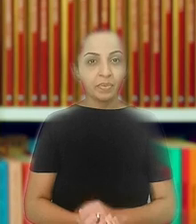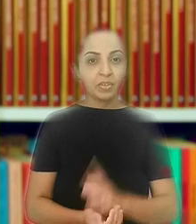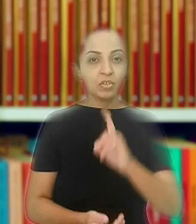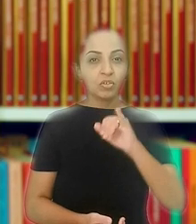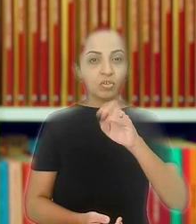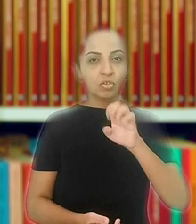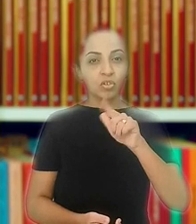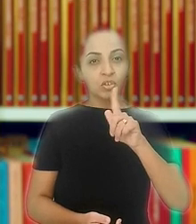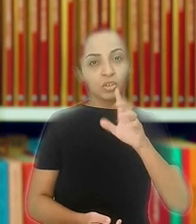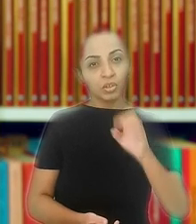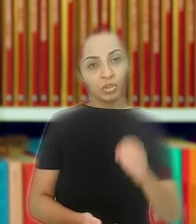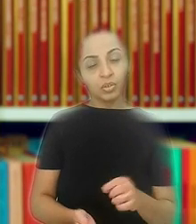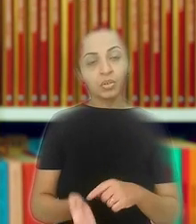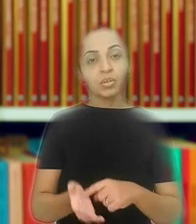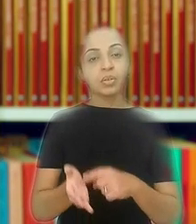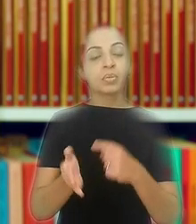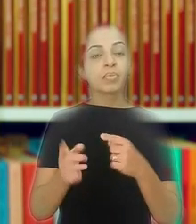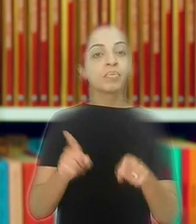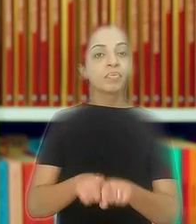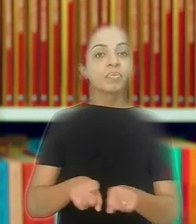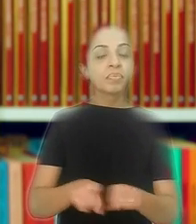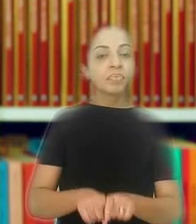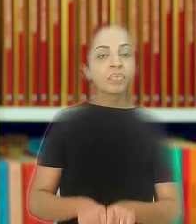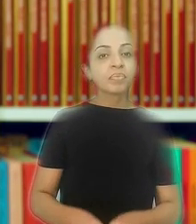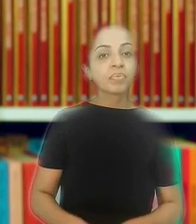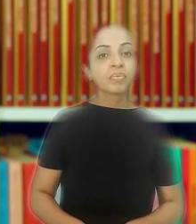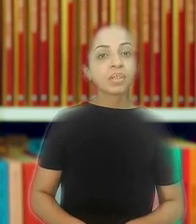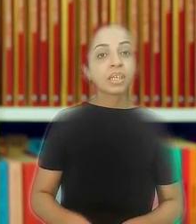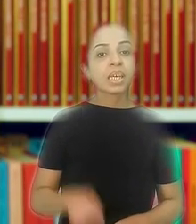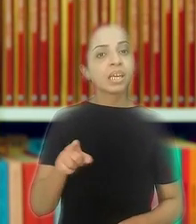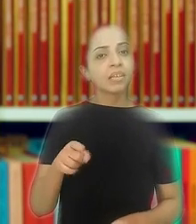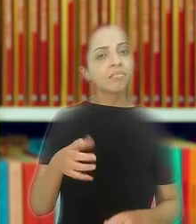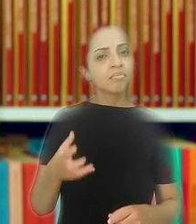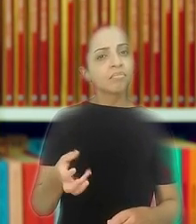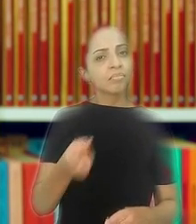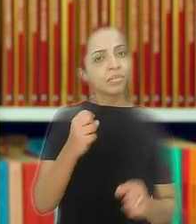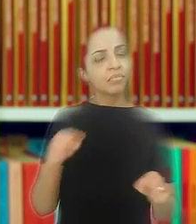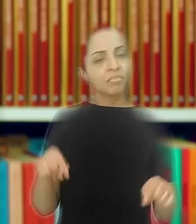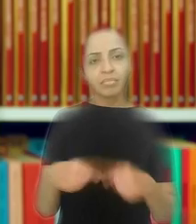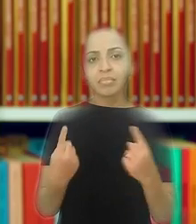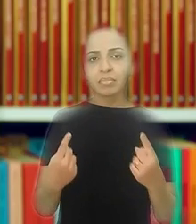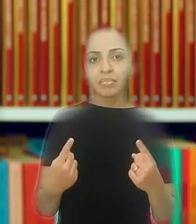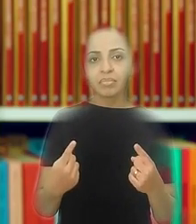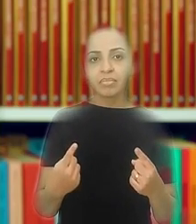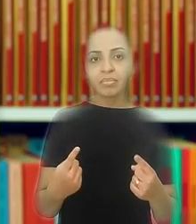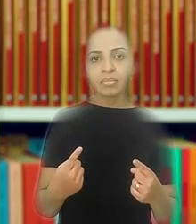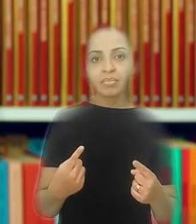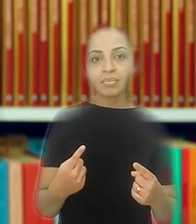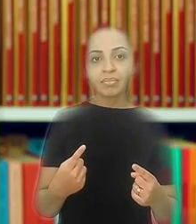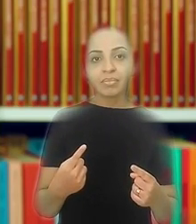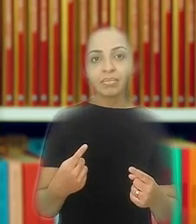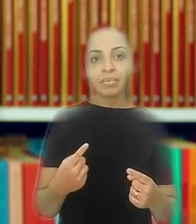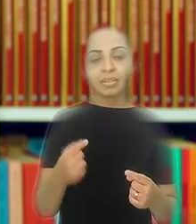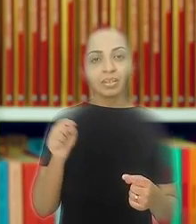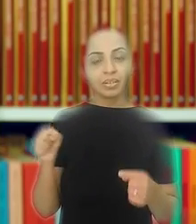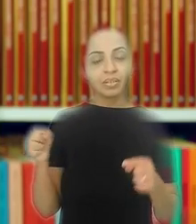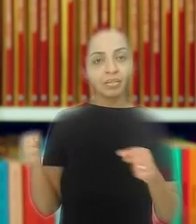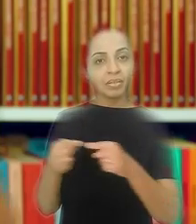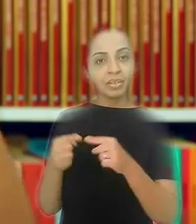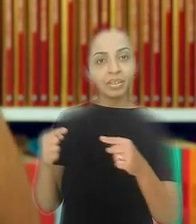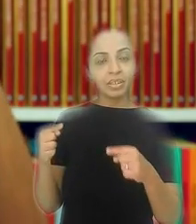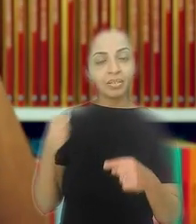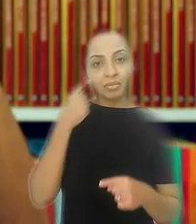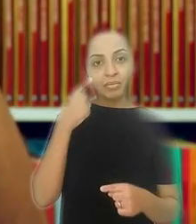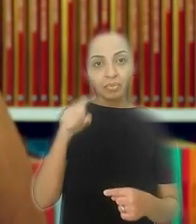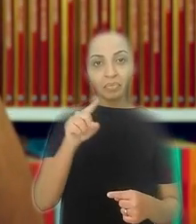Rogério Narciso ministração evangelho Narciso que também tem uma pegada até parecida com essa do do Drag Stella e da Bianca